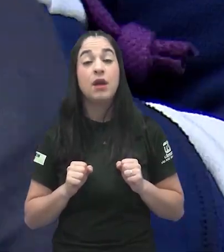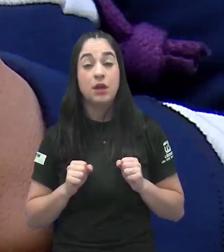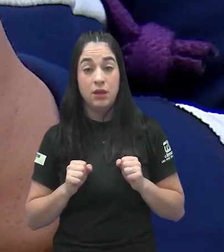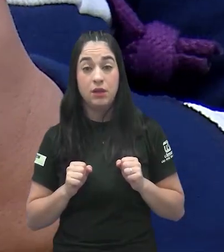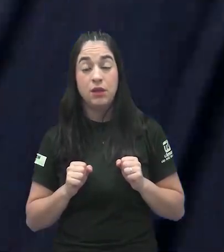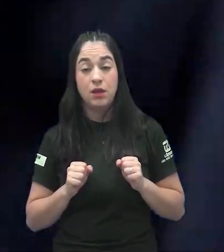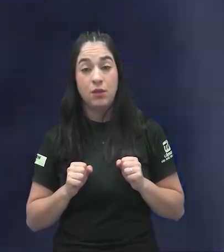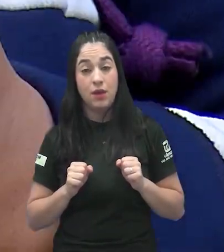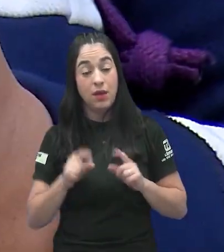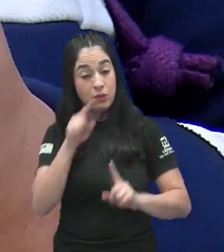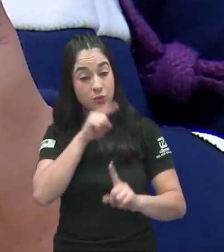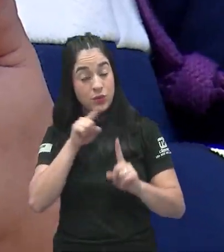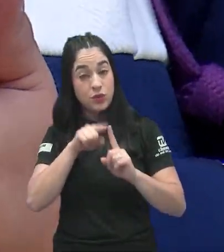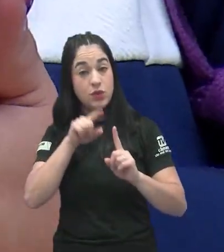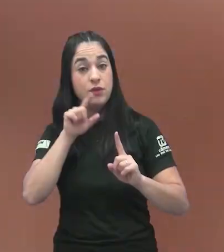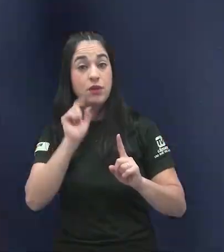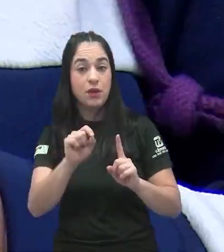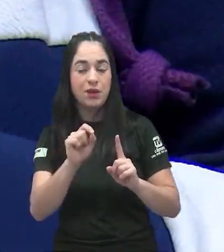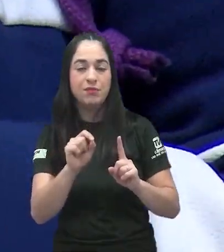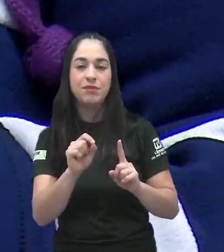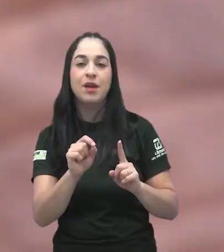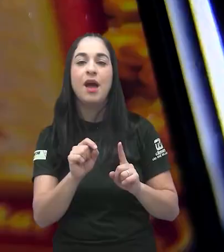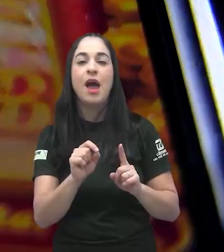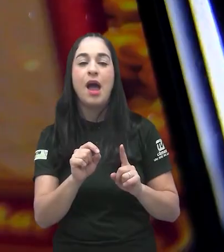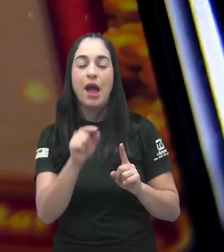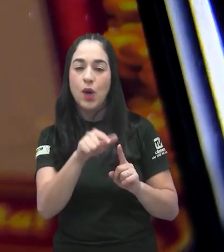expectativa é que as restrições possam amenizar os